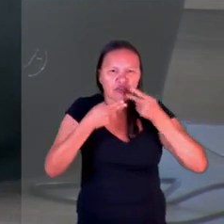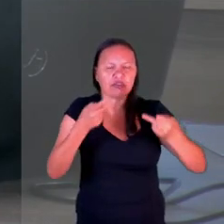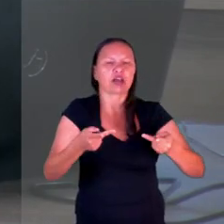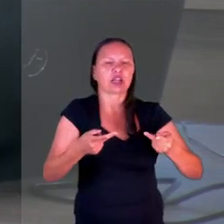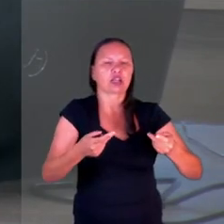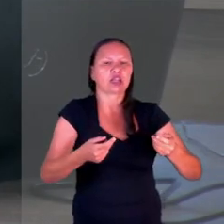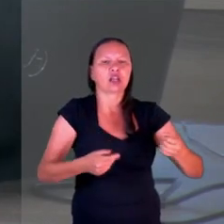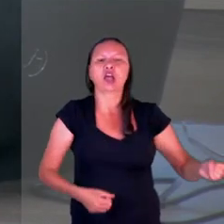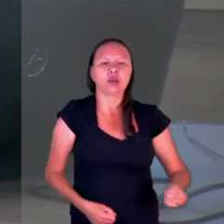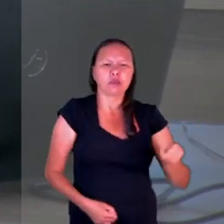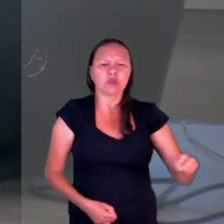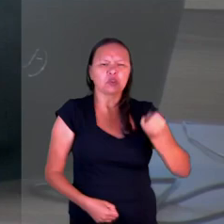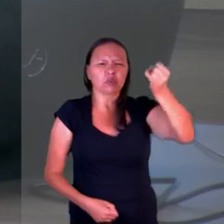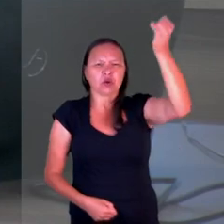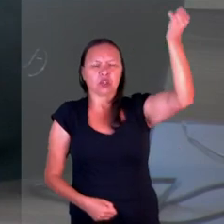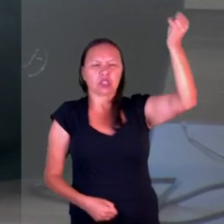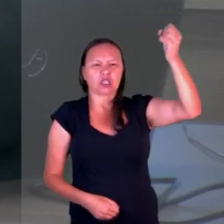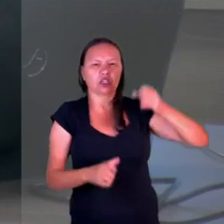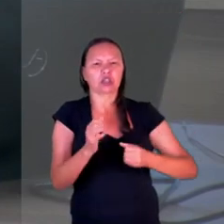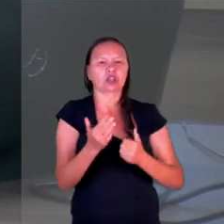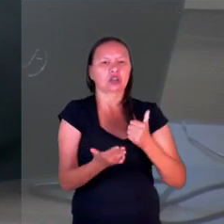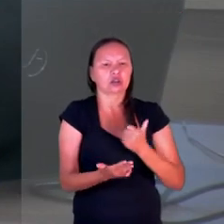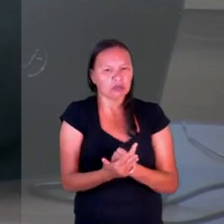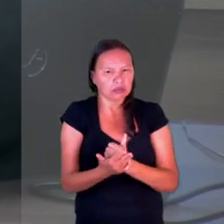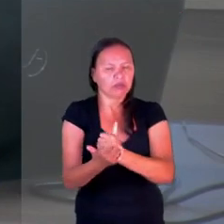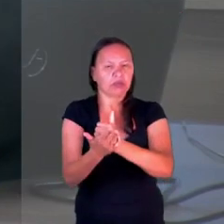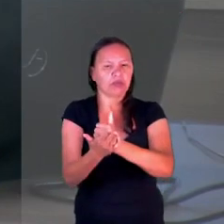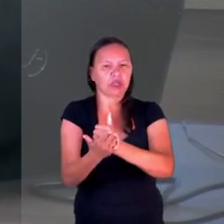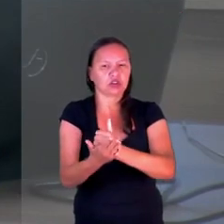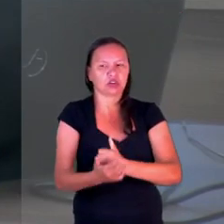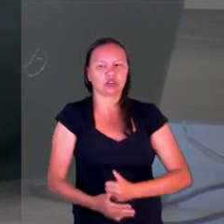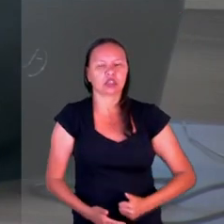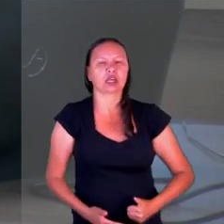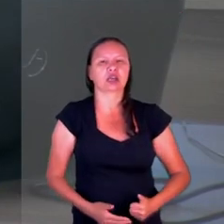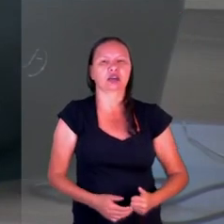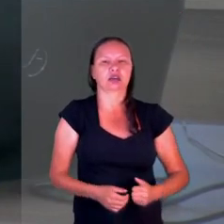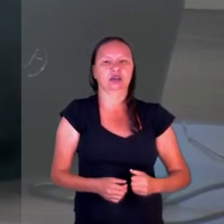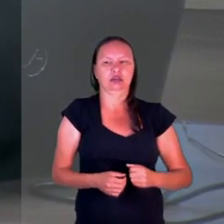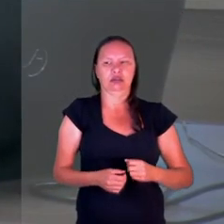importante e vai ajudar muito na minha atuação muito obrigada